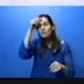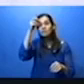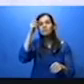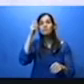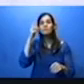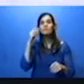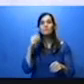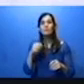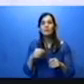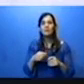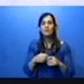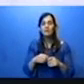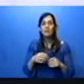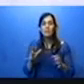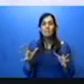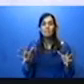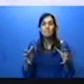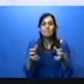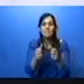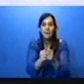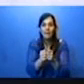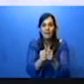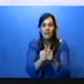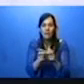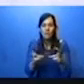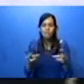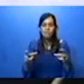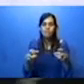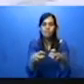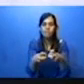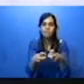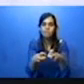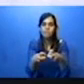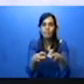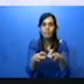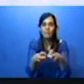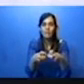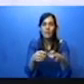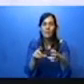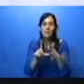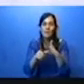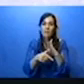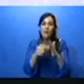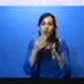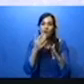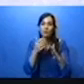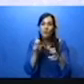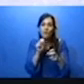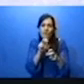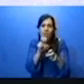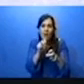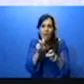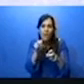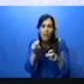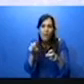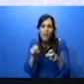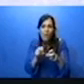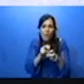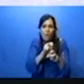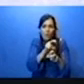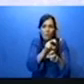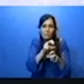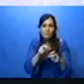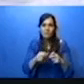de apreender o alimento. Ela segura a presa para facilitar a inoculação do veneno, já que o veneno é inoculado pela